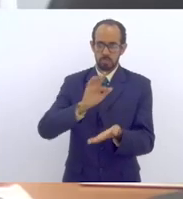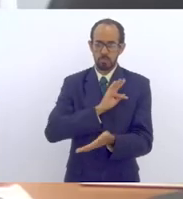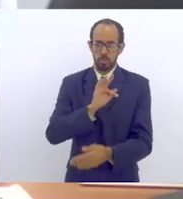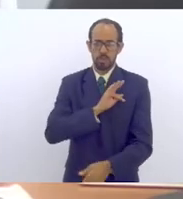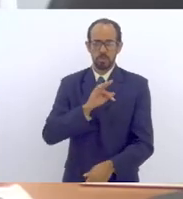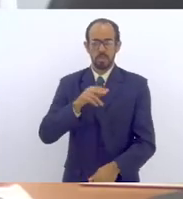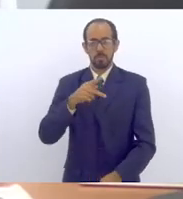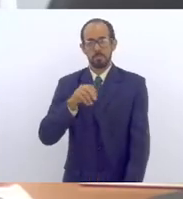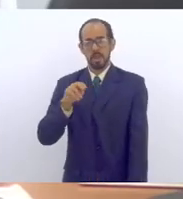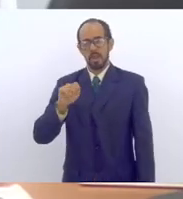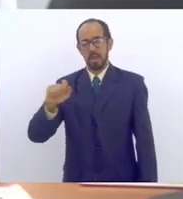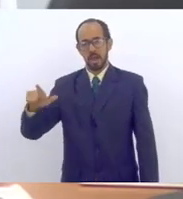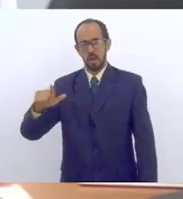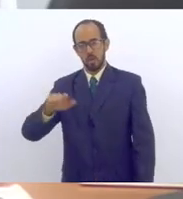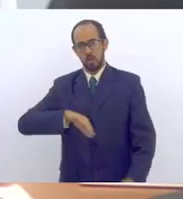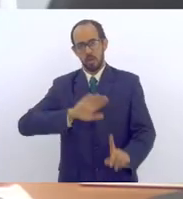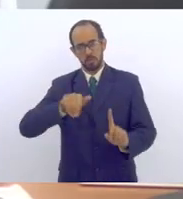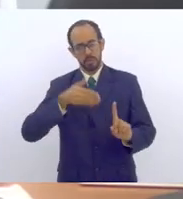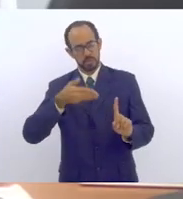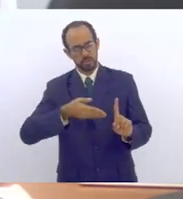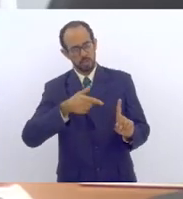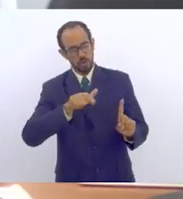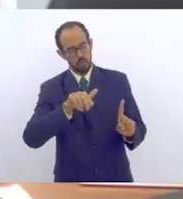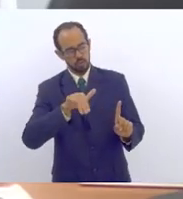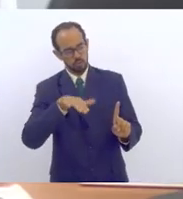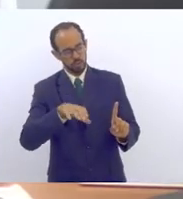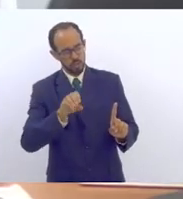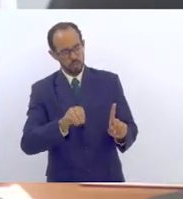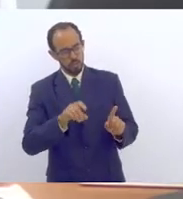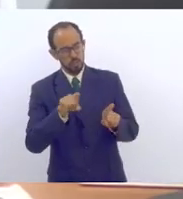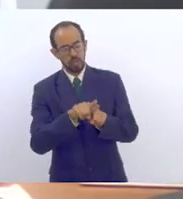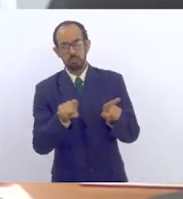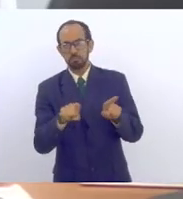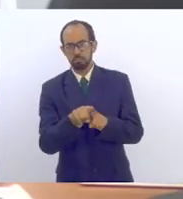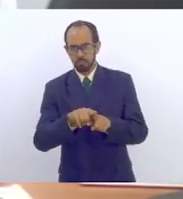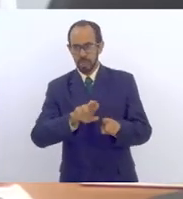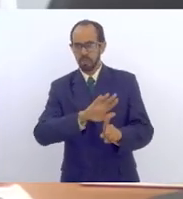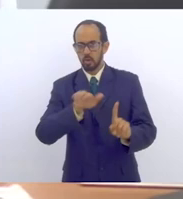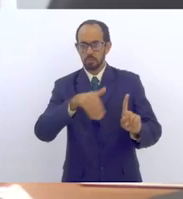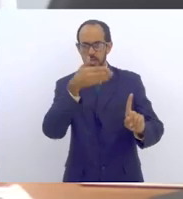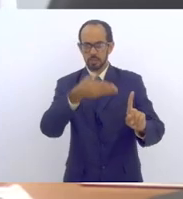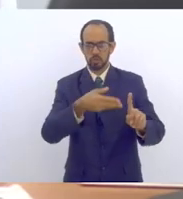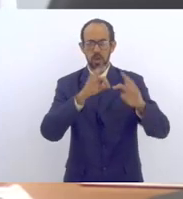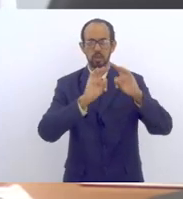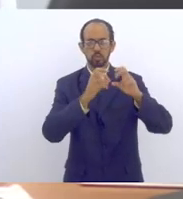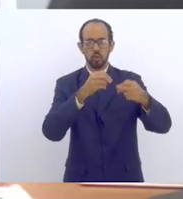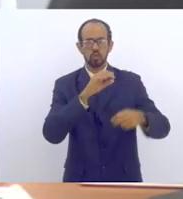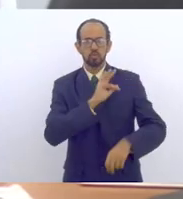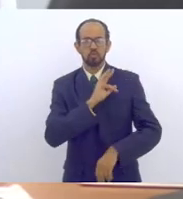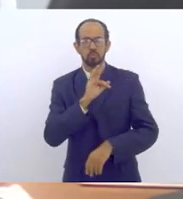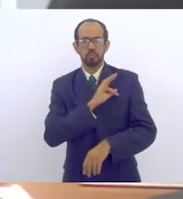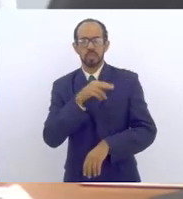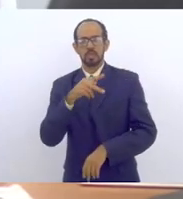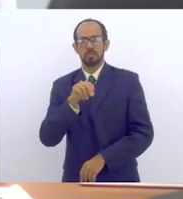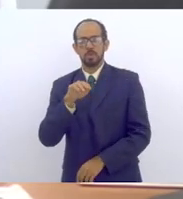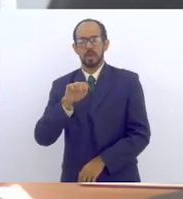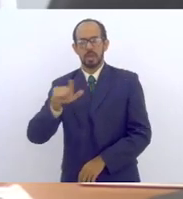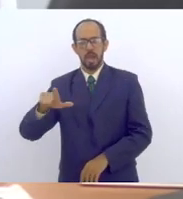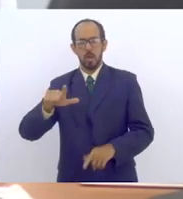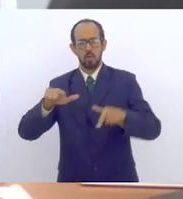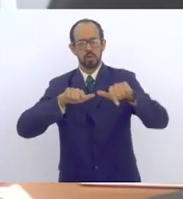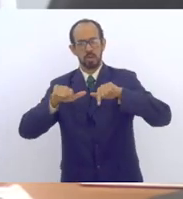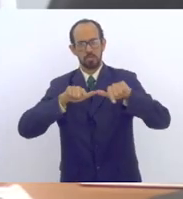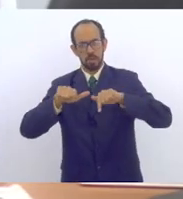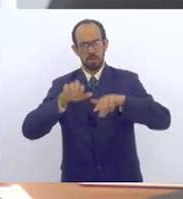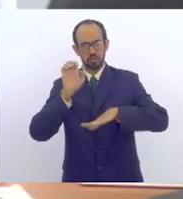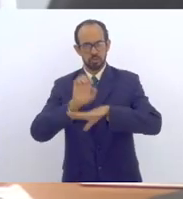penitenciário a homenagear o Luciano Eu Tô homenageando todos os policiais penais que trabalham pelo Estado do Rio